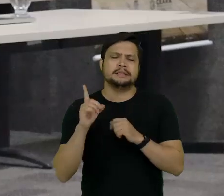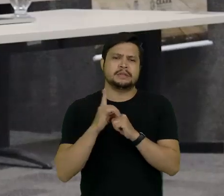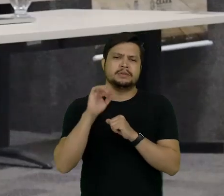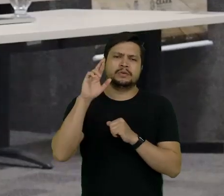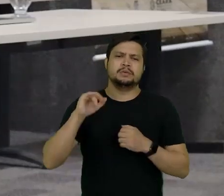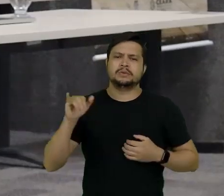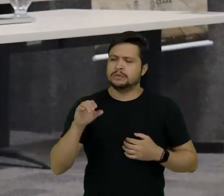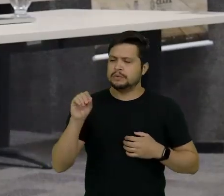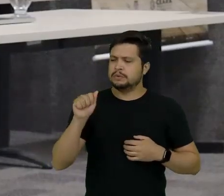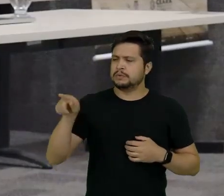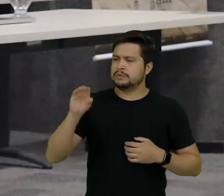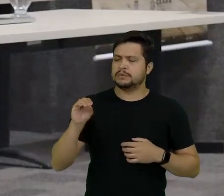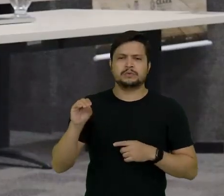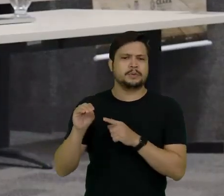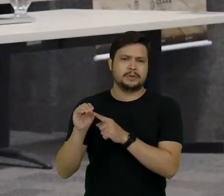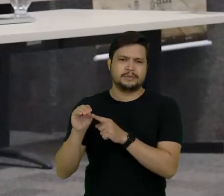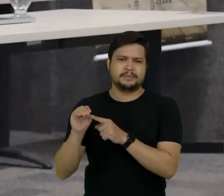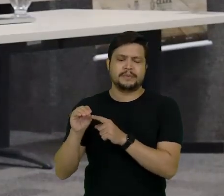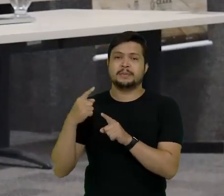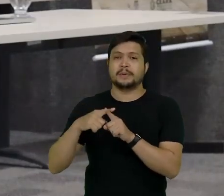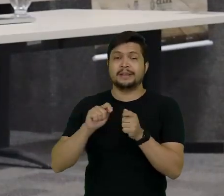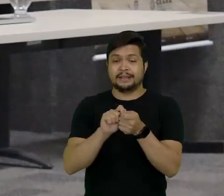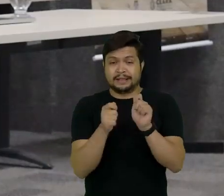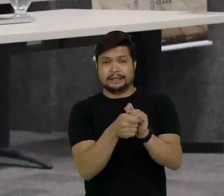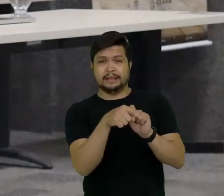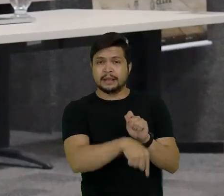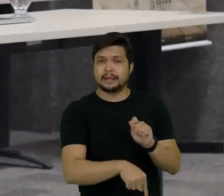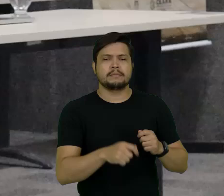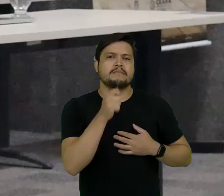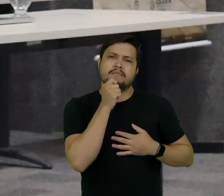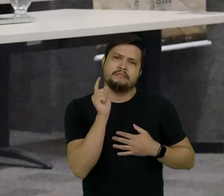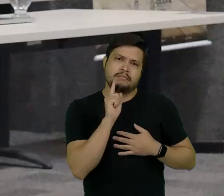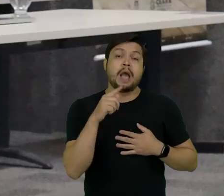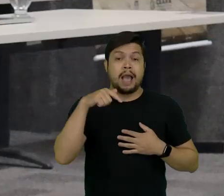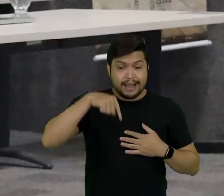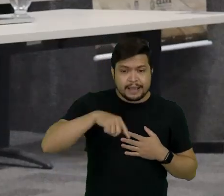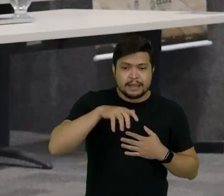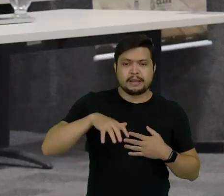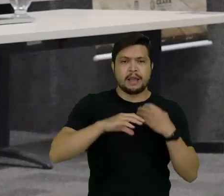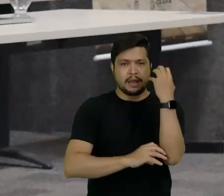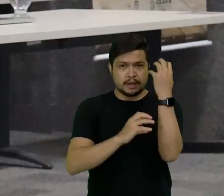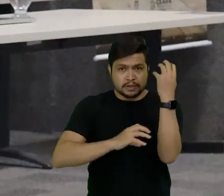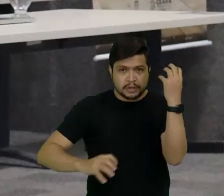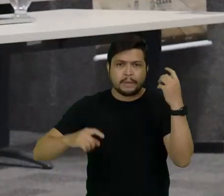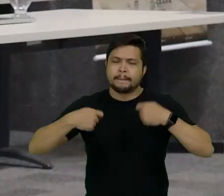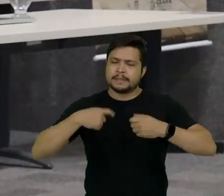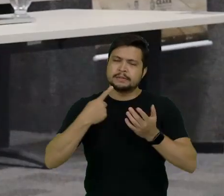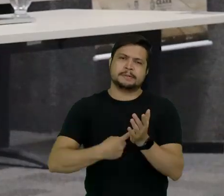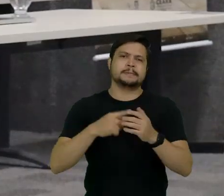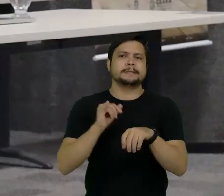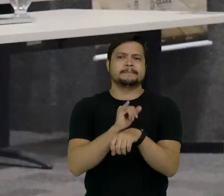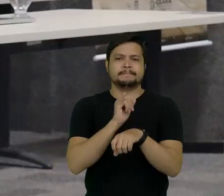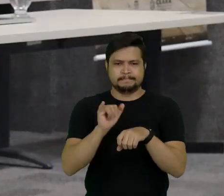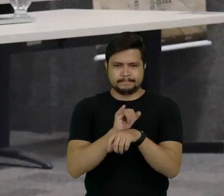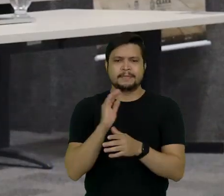não vai dar certo, doutor João. Não vai dar certo, porque esse negócio não se adapta aqui. Para o semiárido, a gente tem